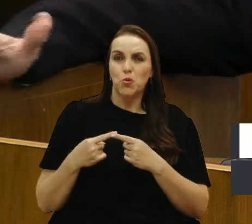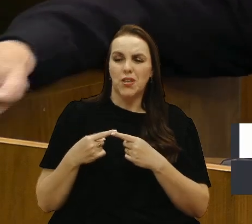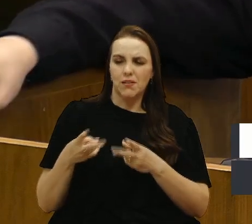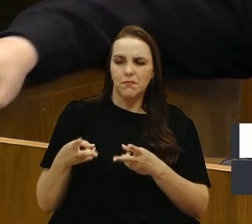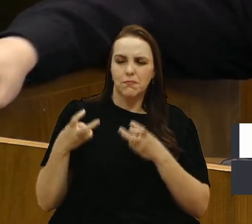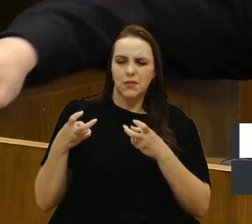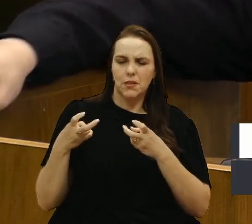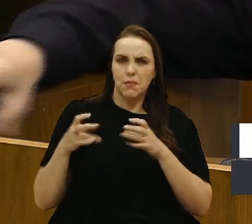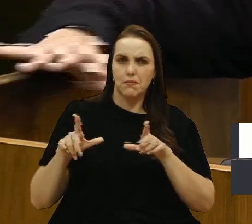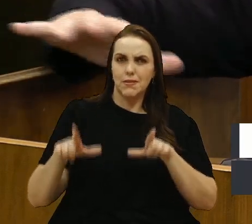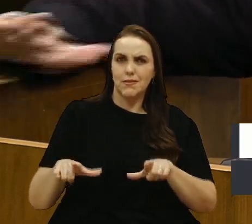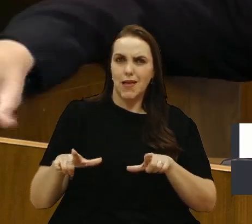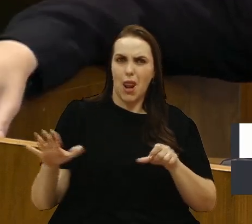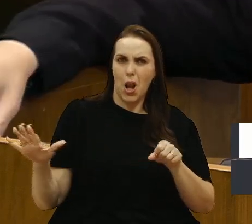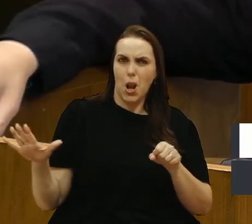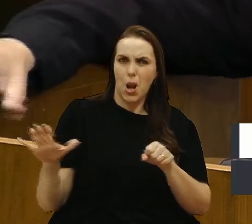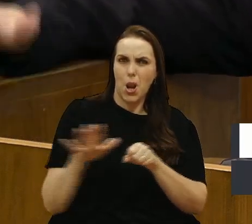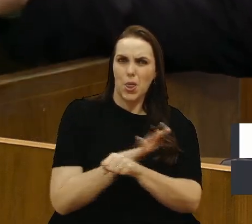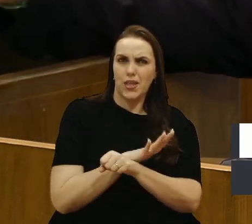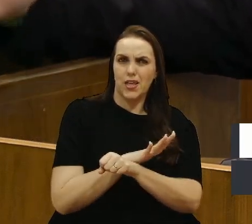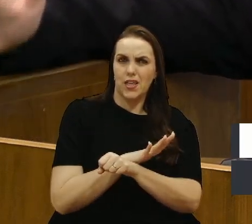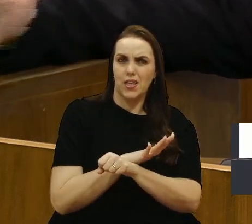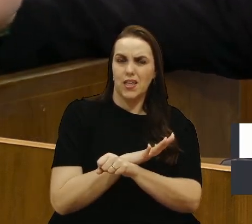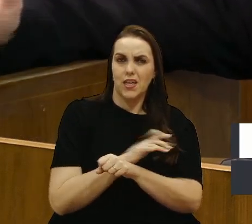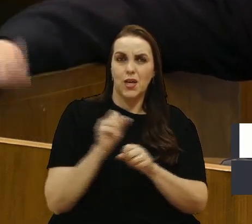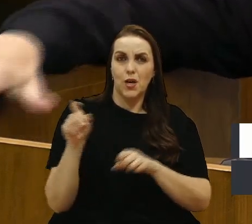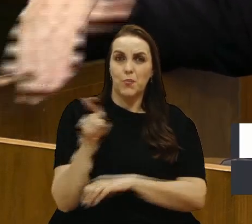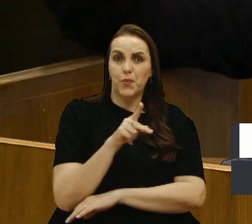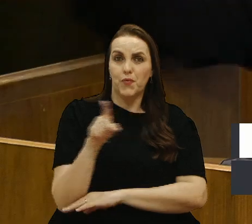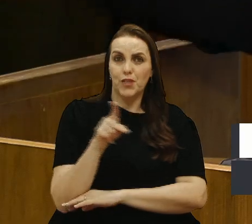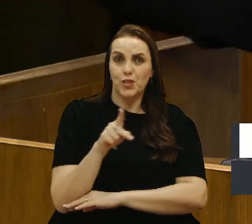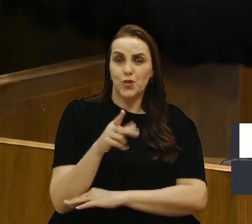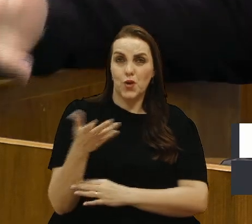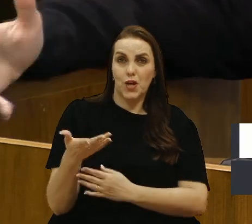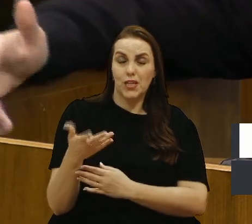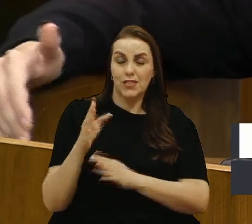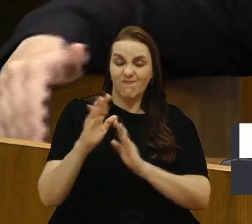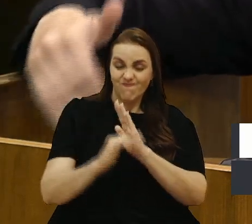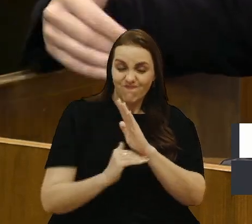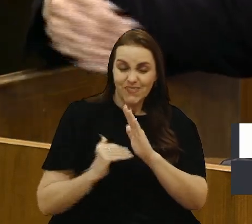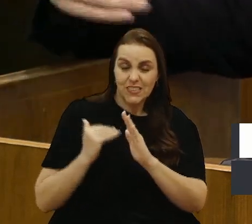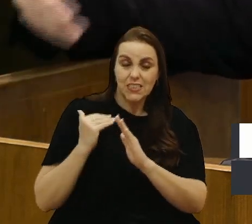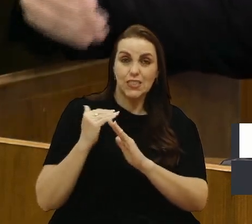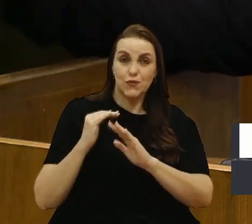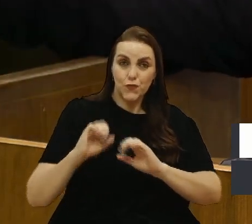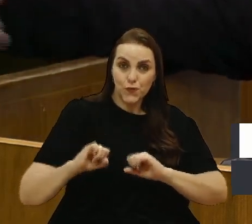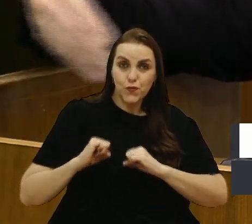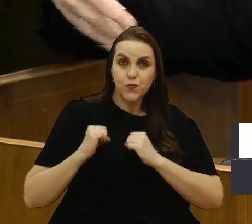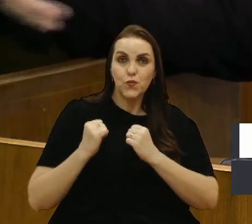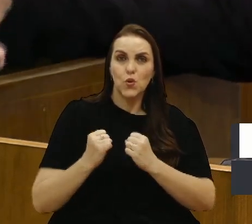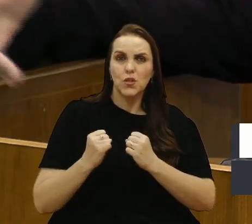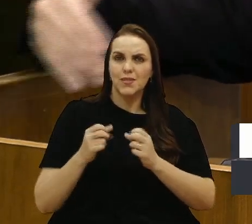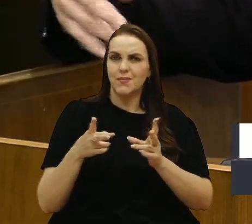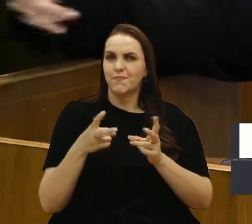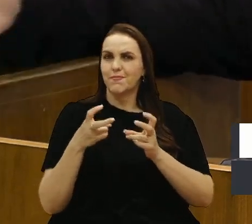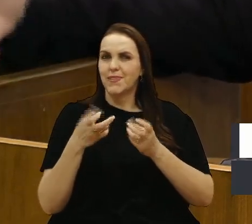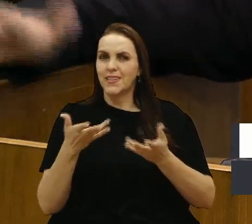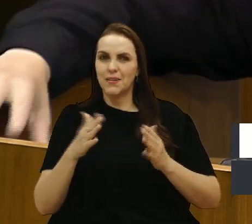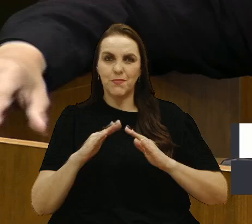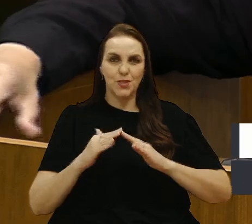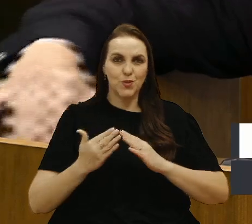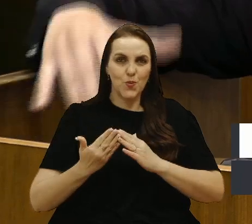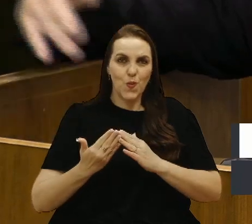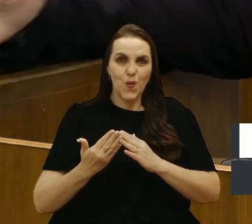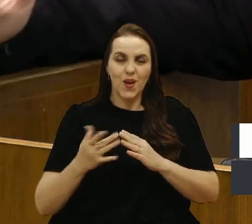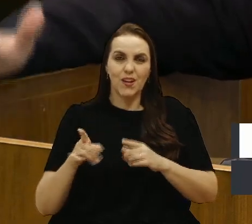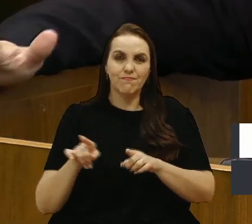aula cheias, lotadas, os professores e professoras fazendo o máximo, e se percebe que naquela escola, assim